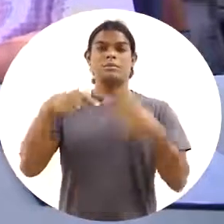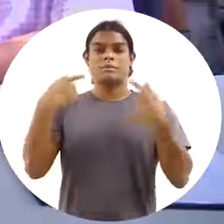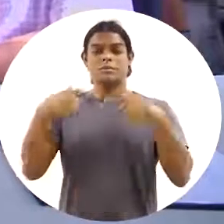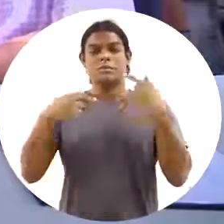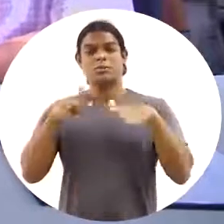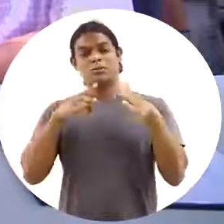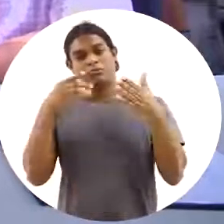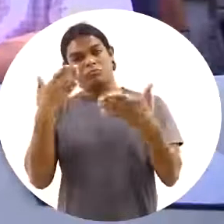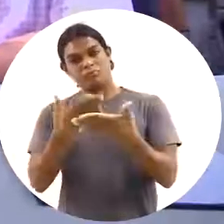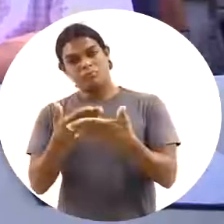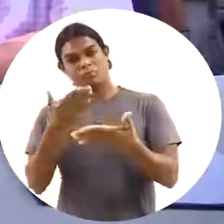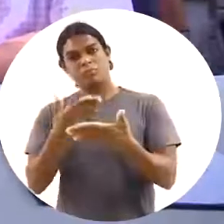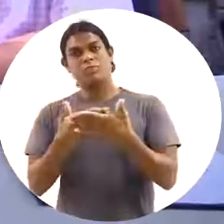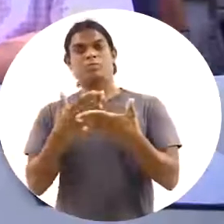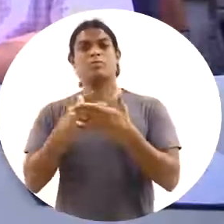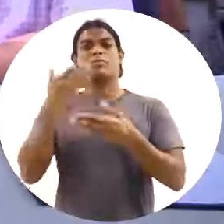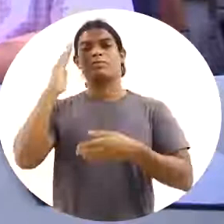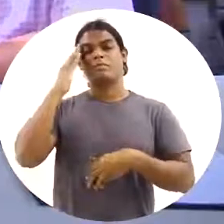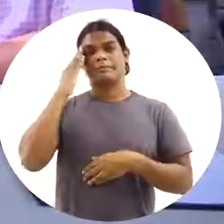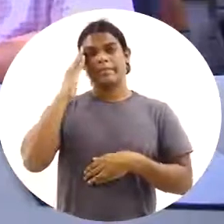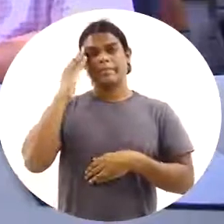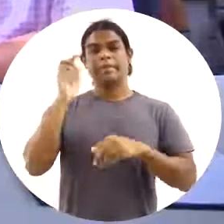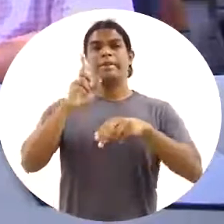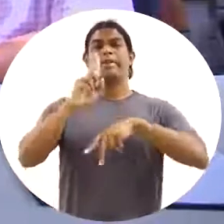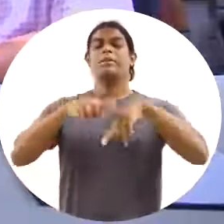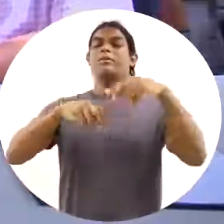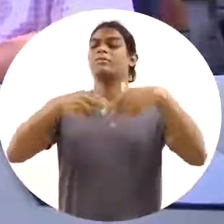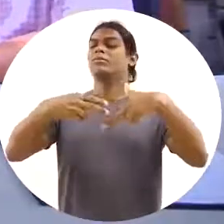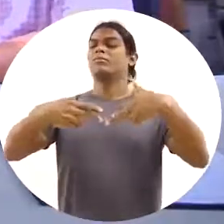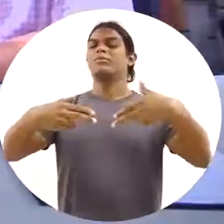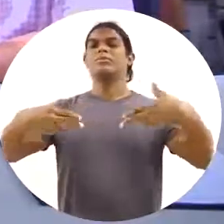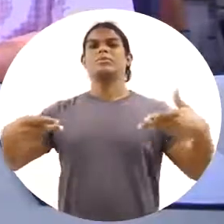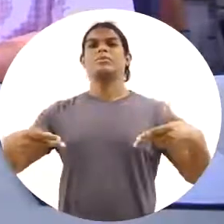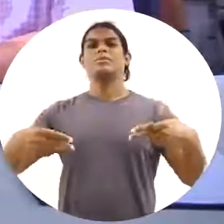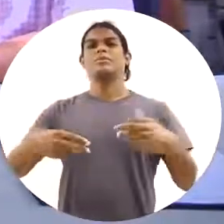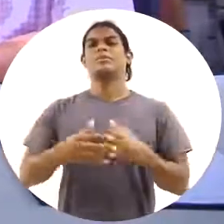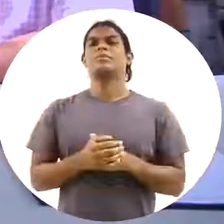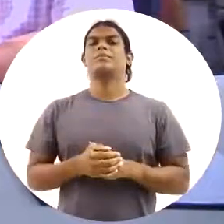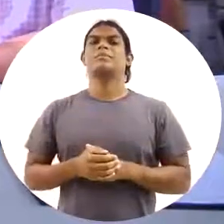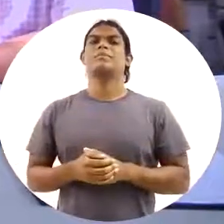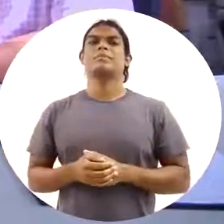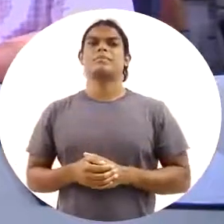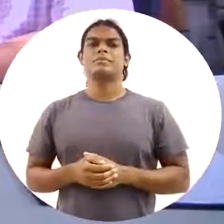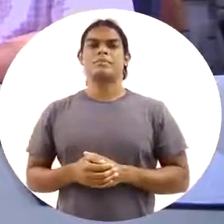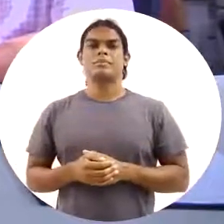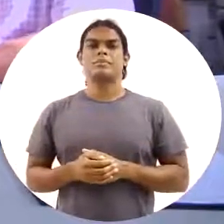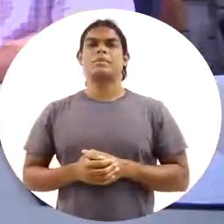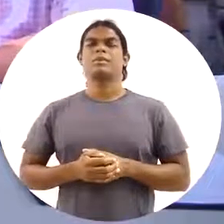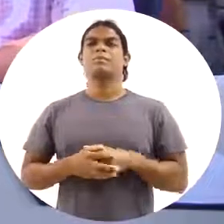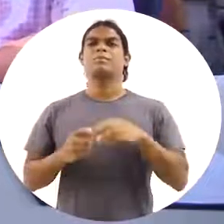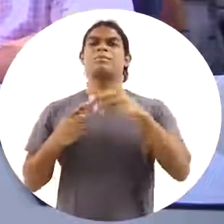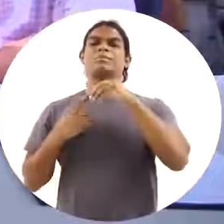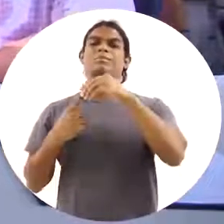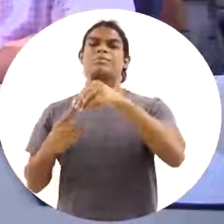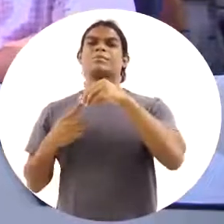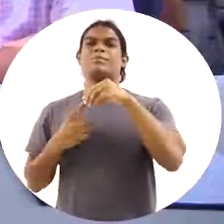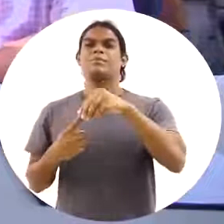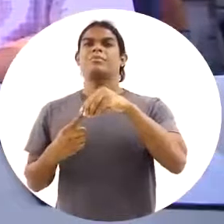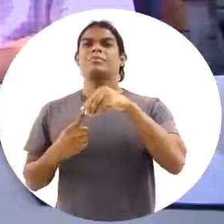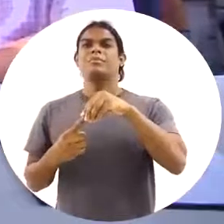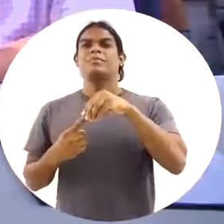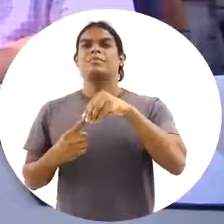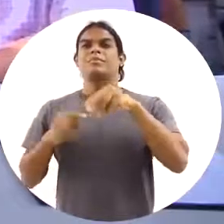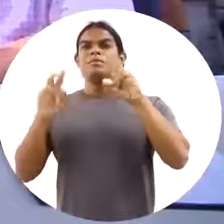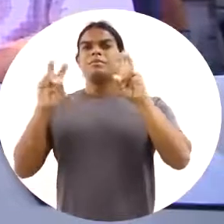Entender, eu acho que a cadeia dos materiais, acho que isso seria o principal